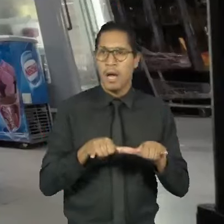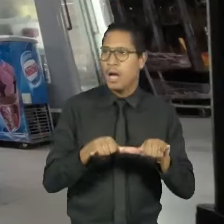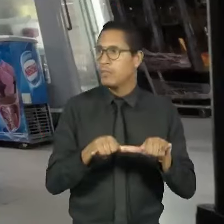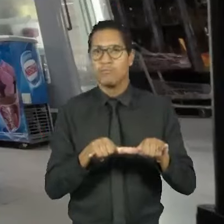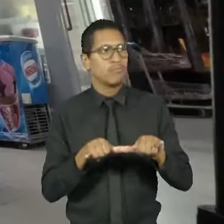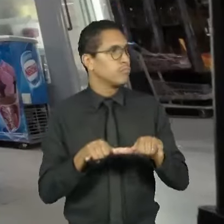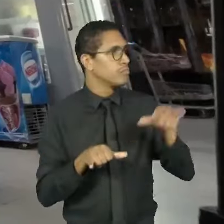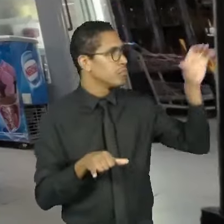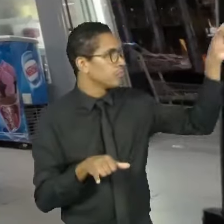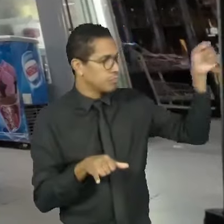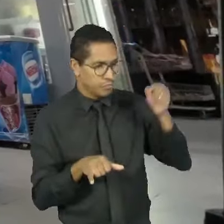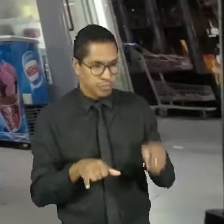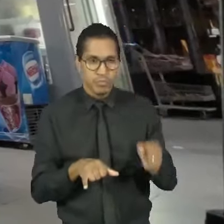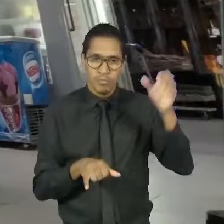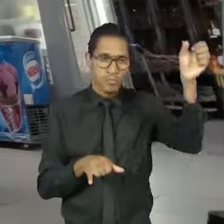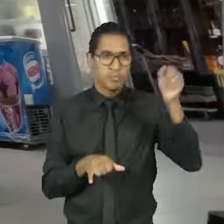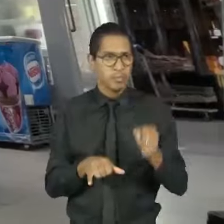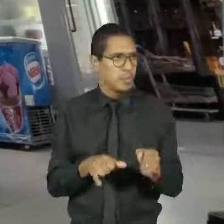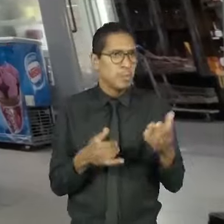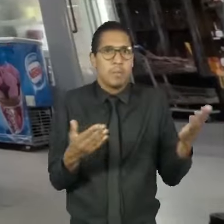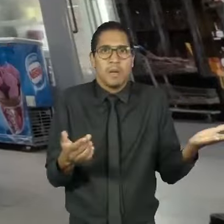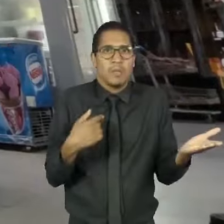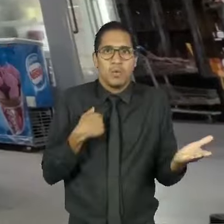Mercer do que a indústria está nos ofertando